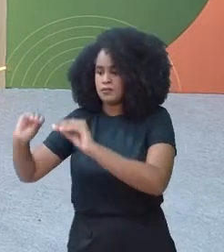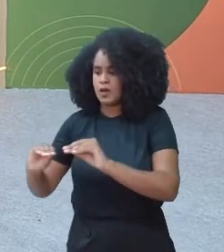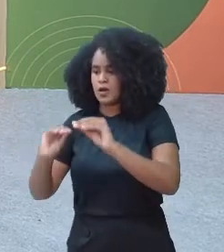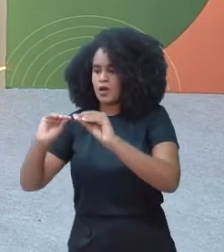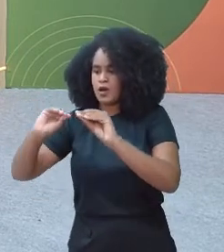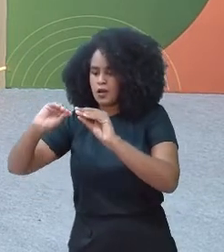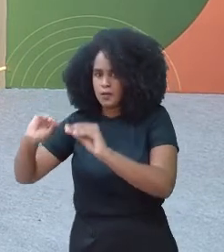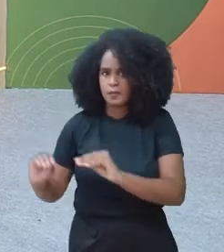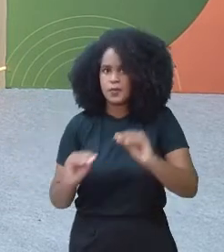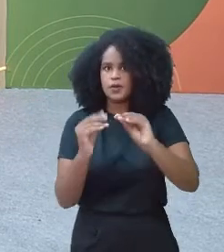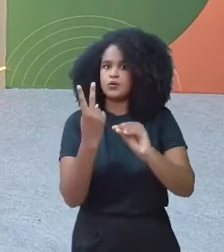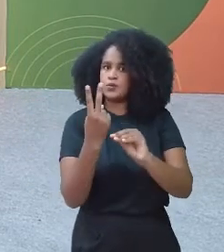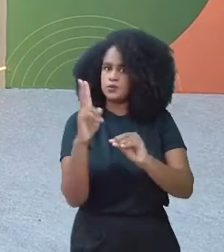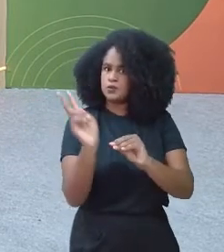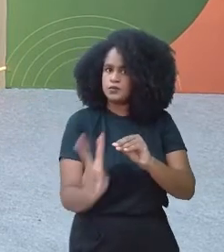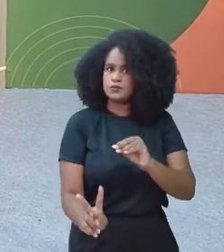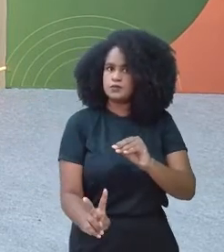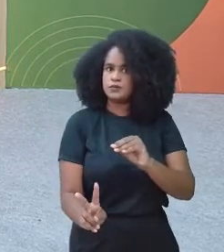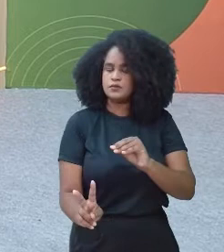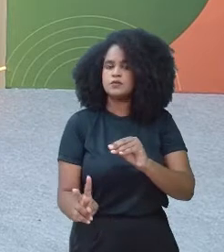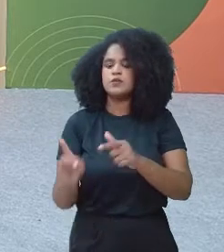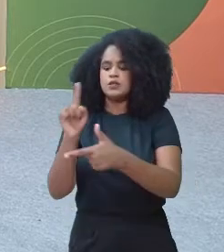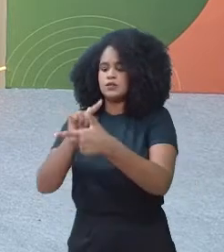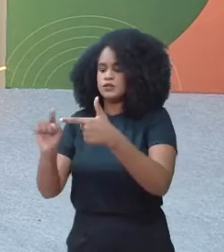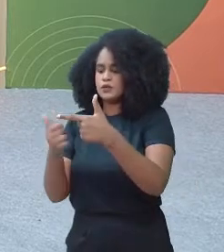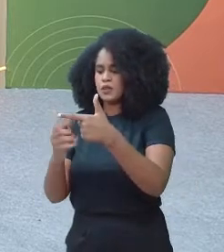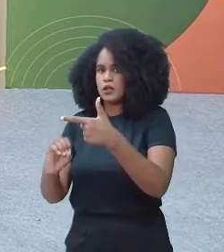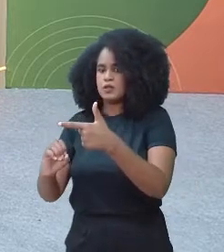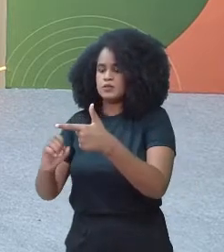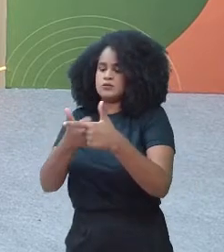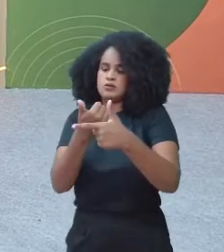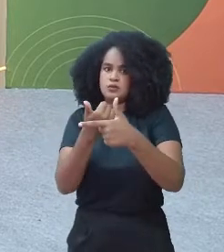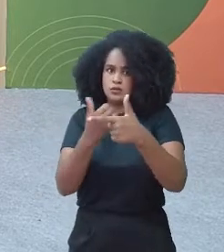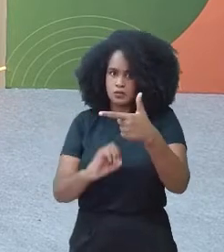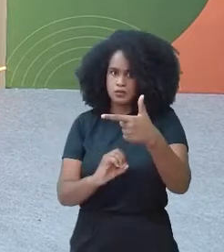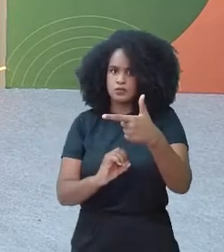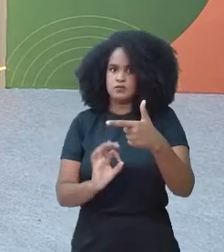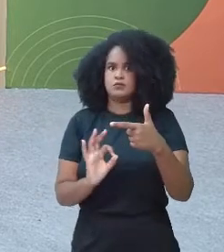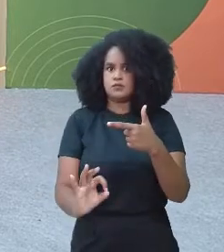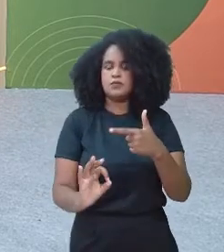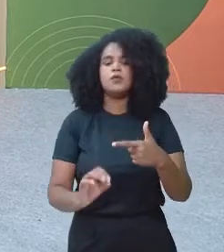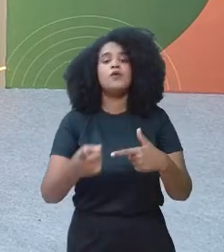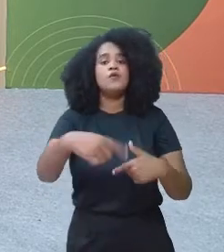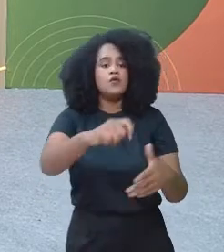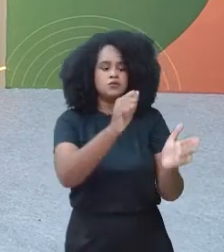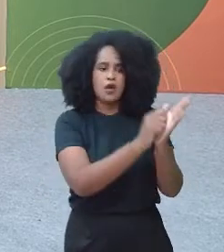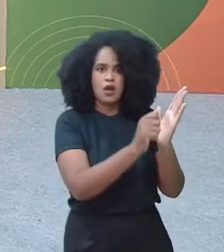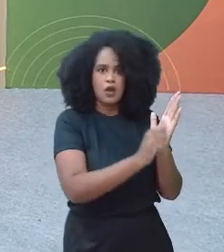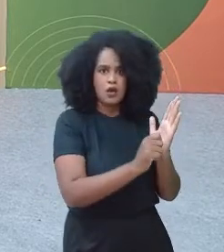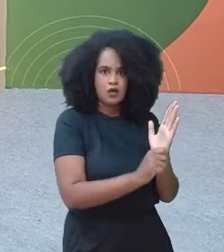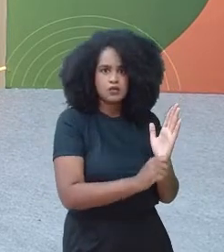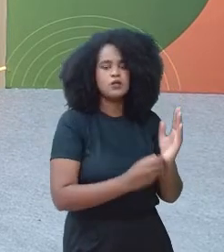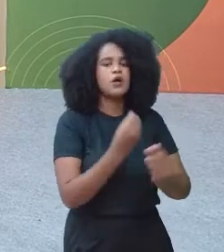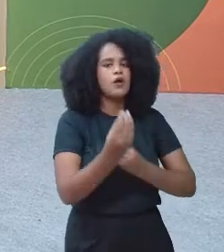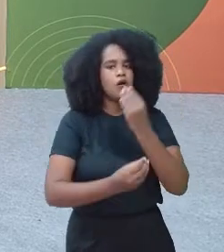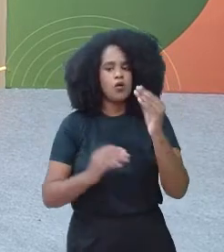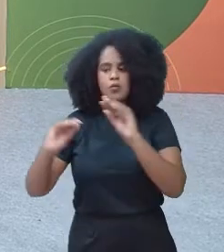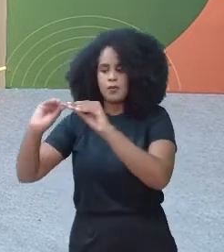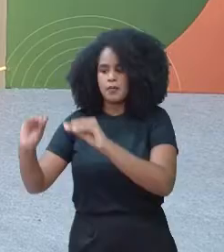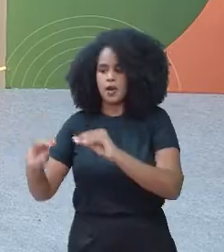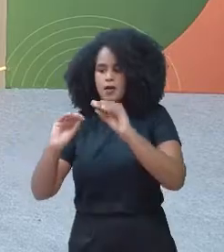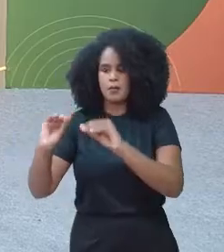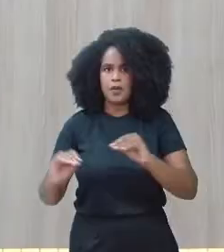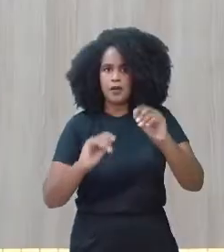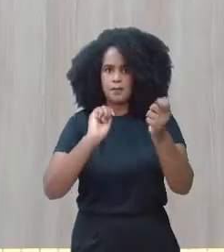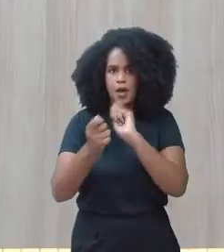ó. 1, 2. Então, já anota essa informação, essa observação, para você não esquecer como que a gente faz essa